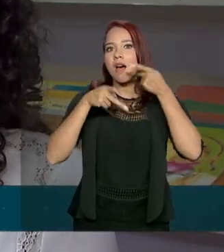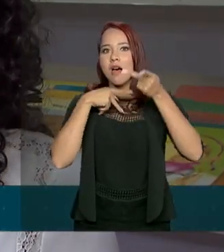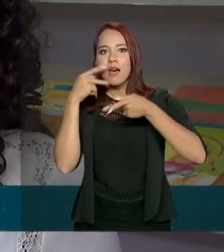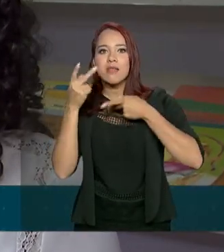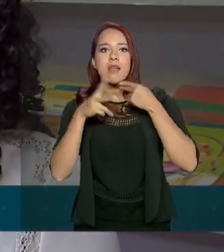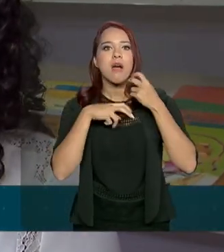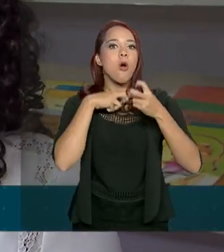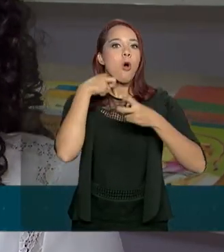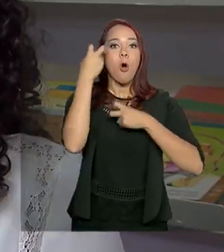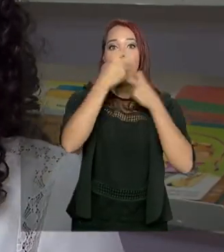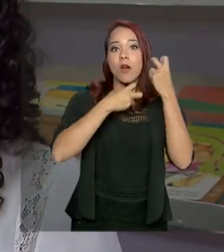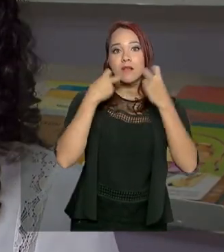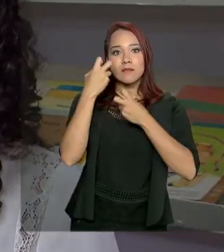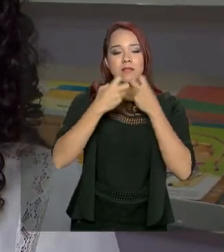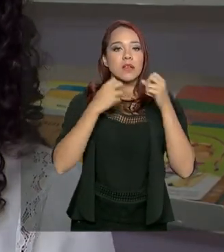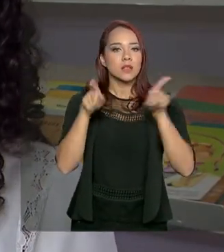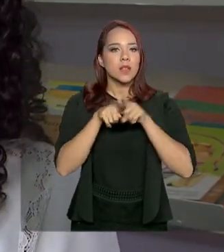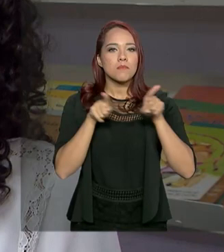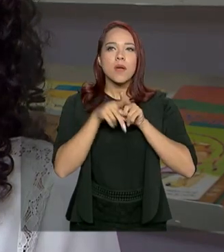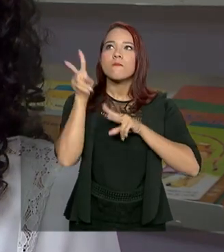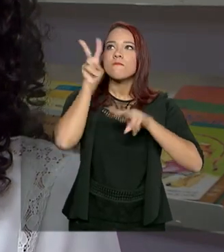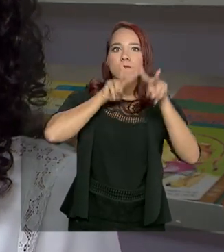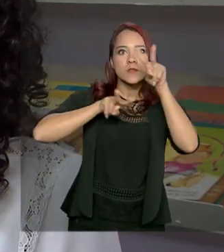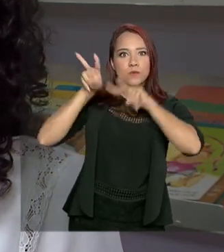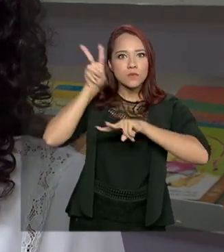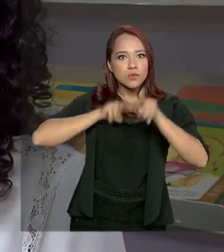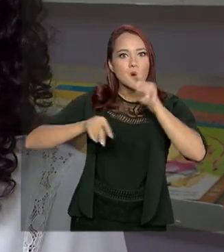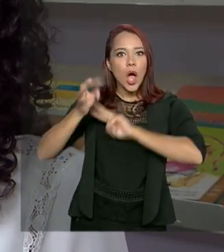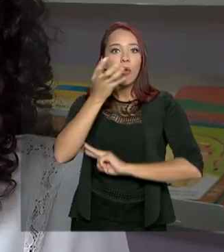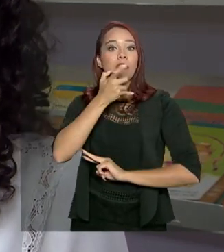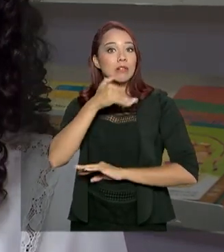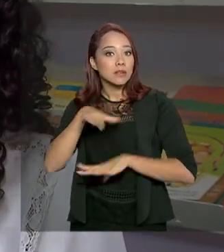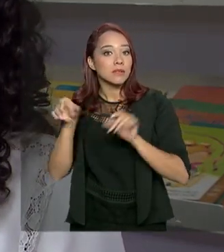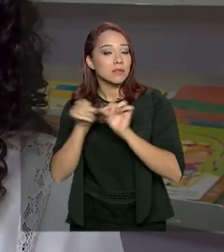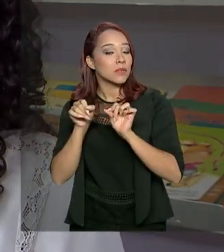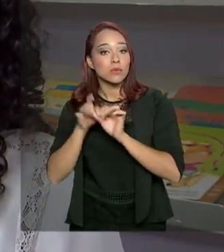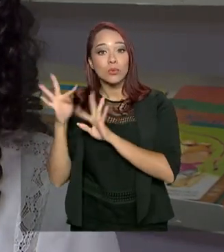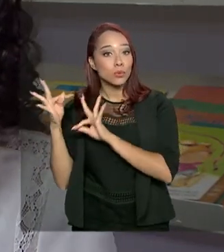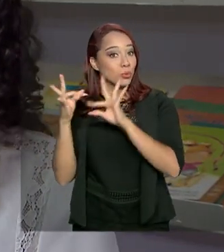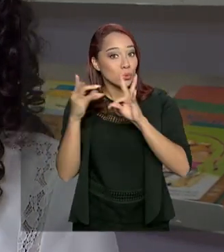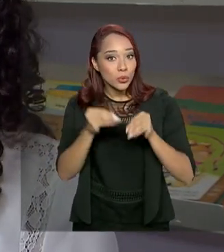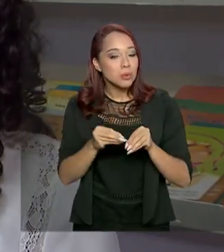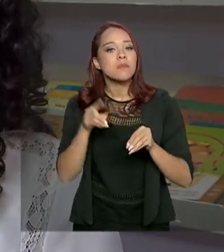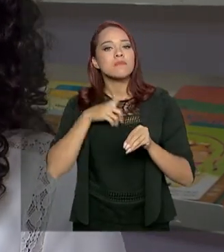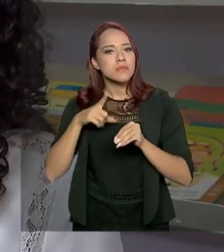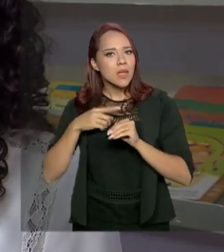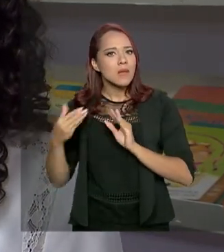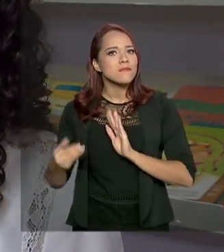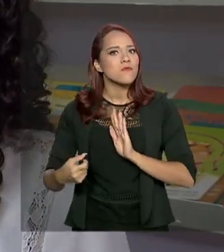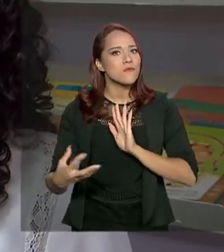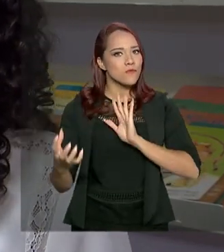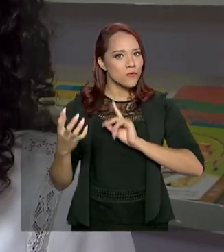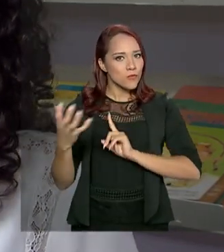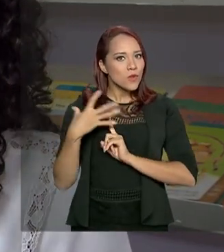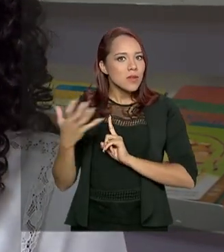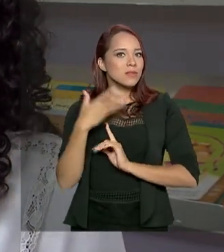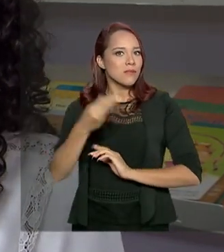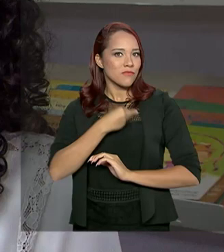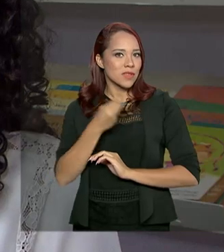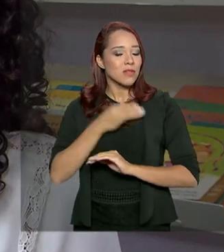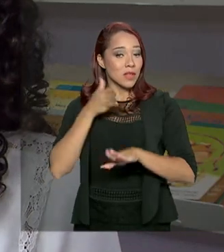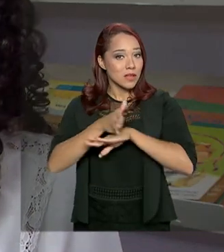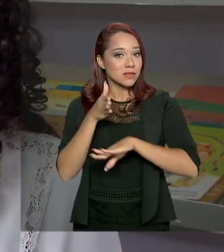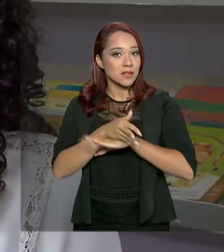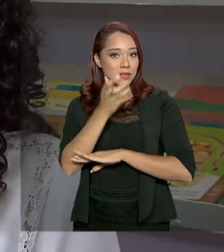oralidade, a própria percepção visual que a criança faz. Tudo isso tem impacto quando a gente permite o acesso das